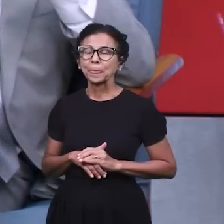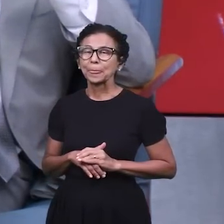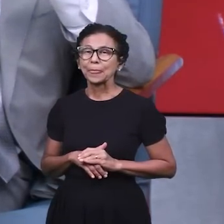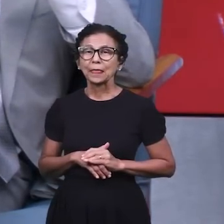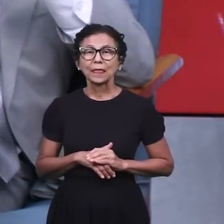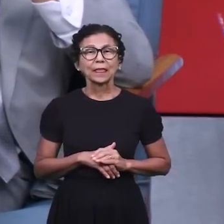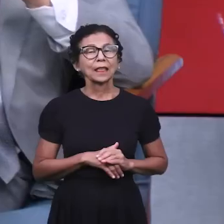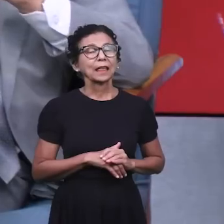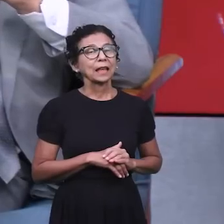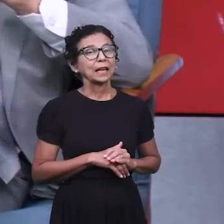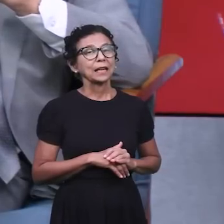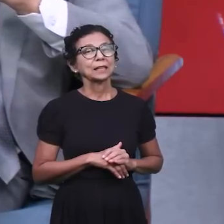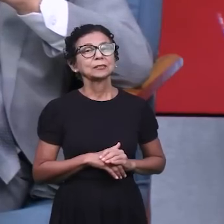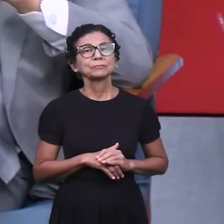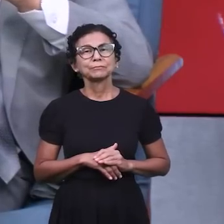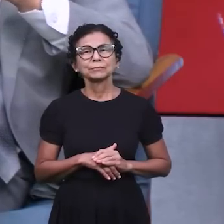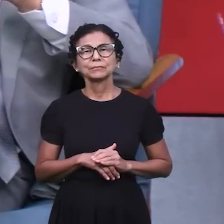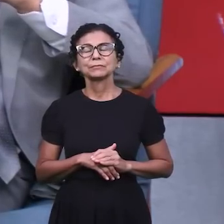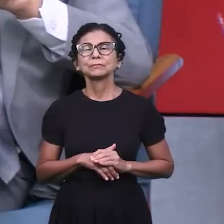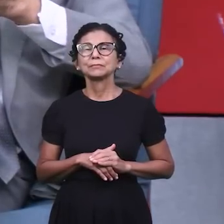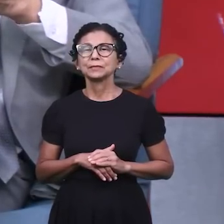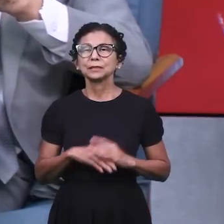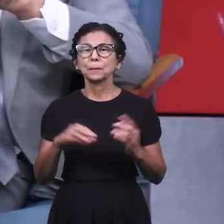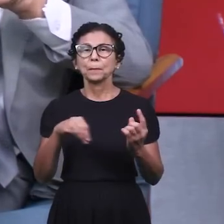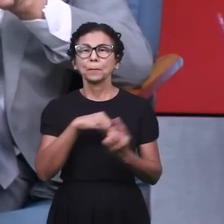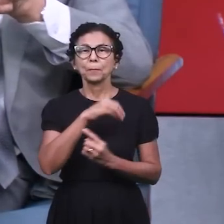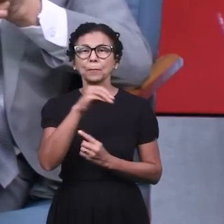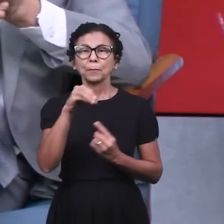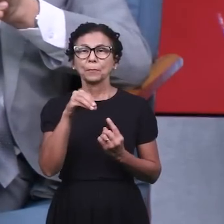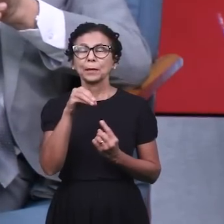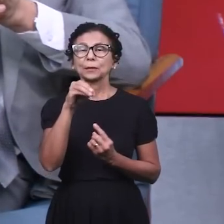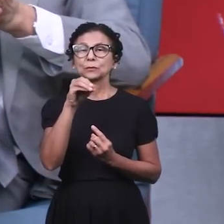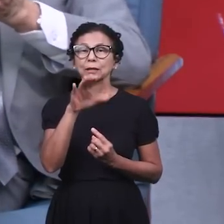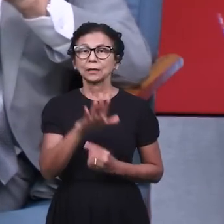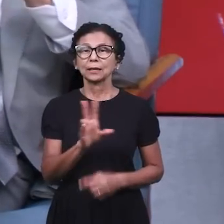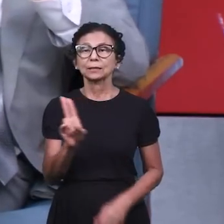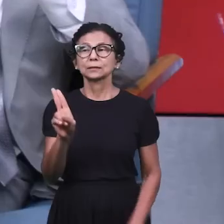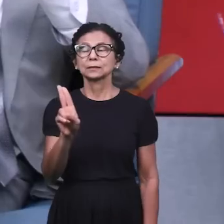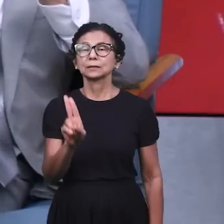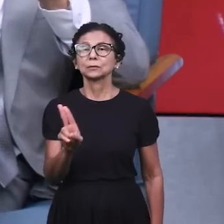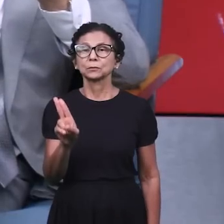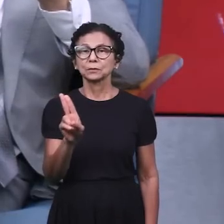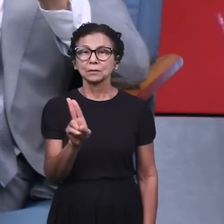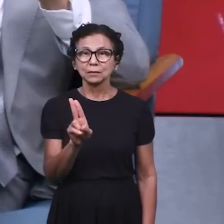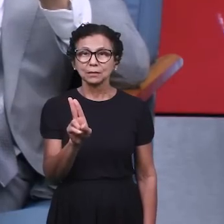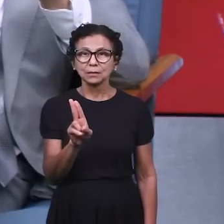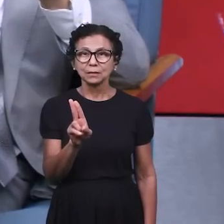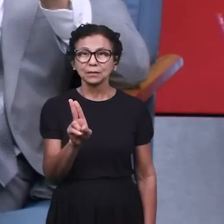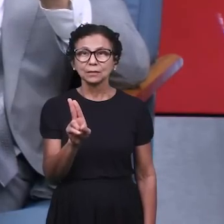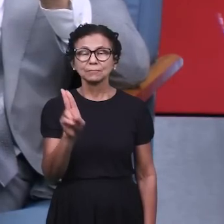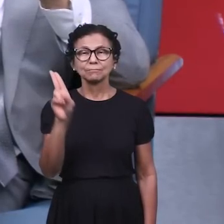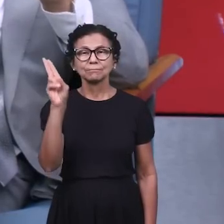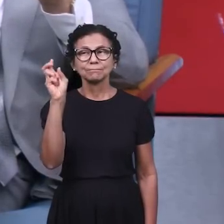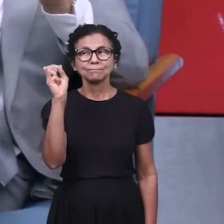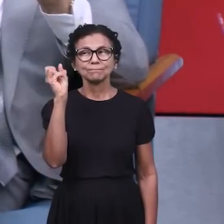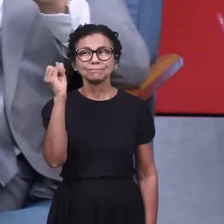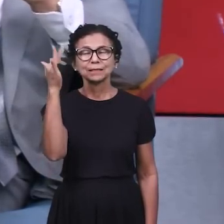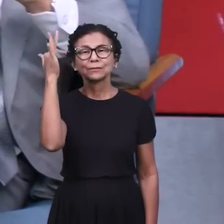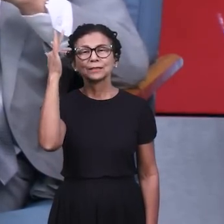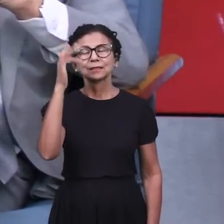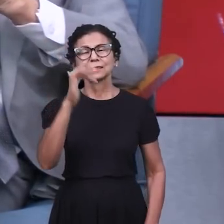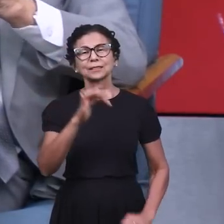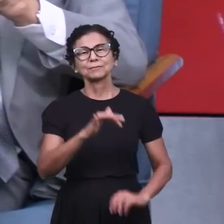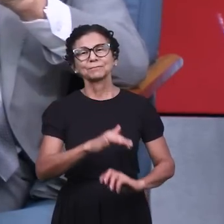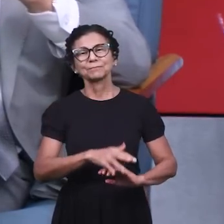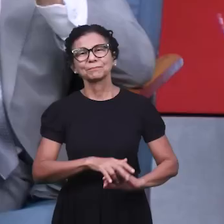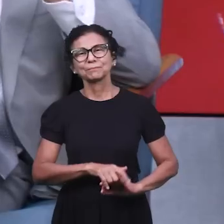é um dos recursos, que eu digo recursos da graça. Você usa a